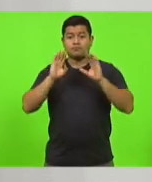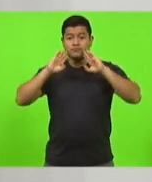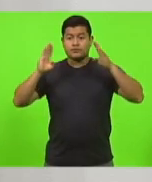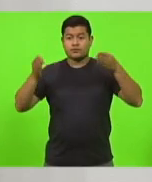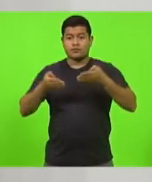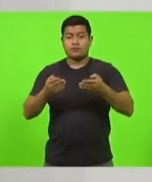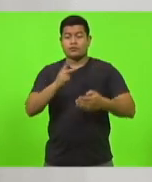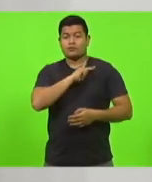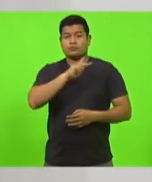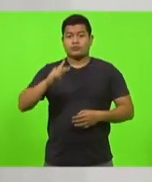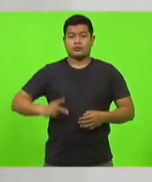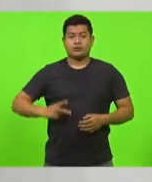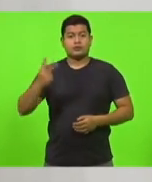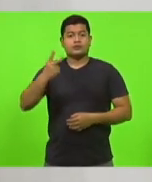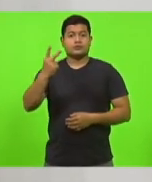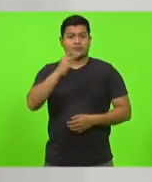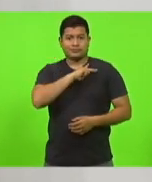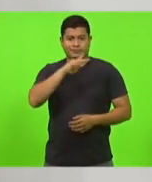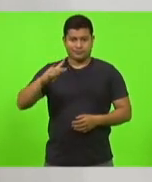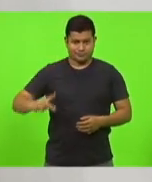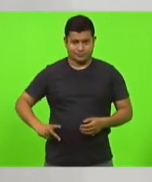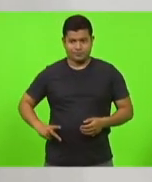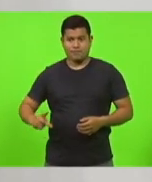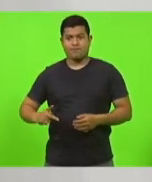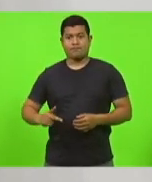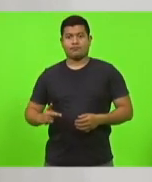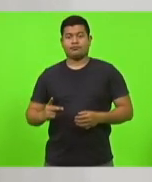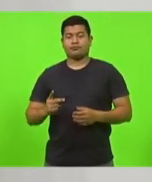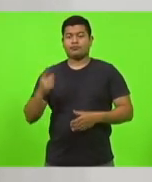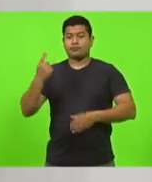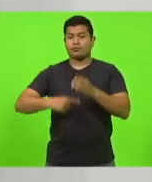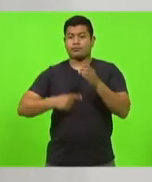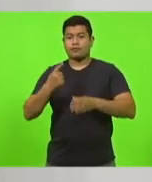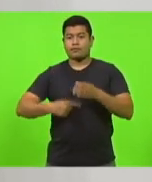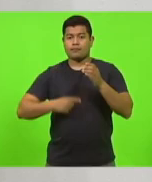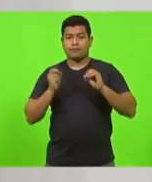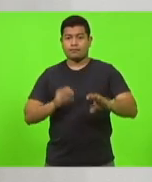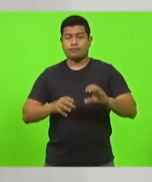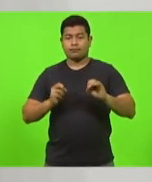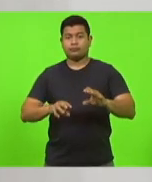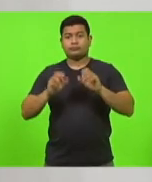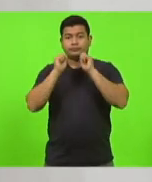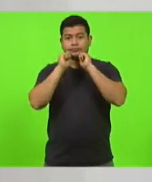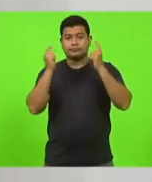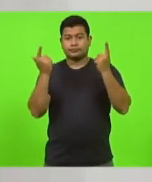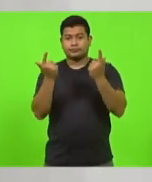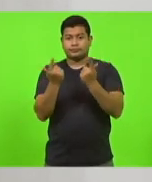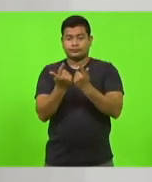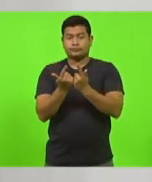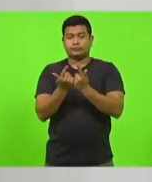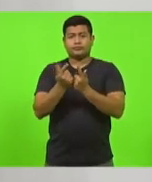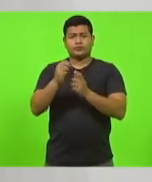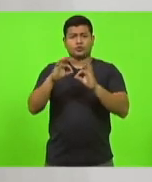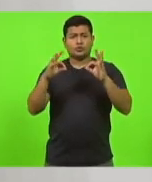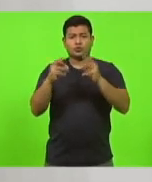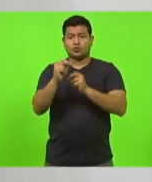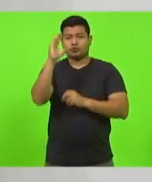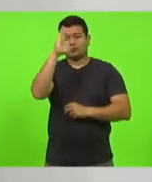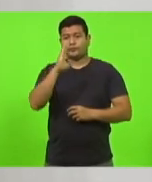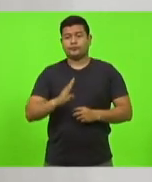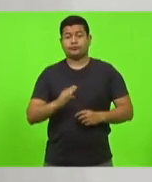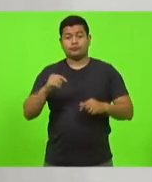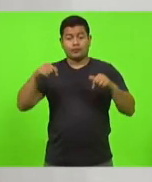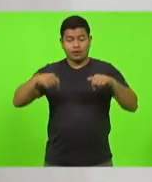presidentes e vice-presidentes das comissões de educação das assembleias desse país. Foi aqui em